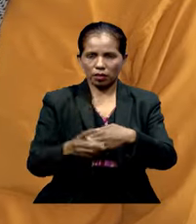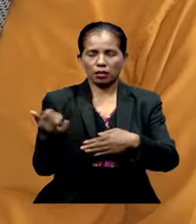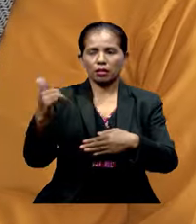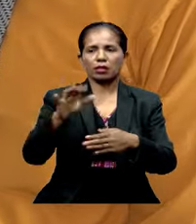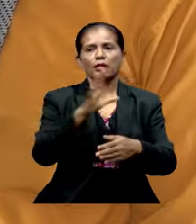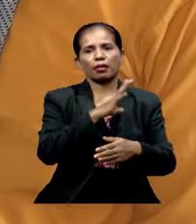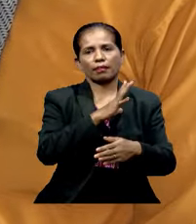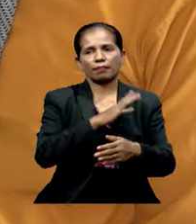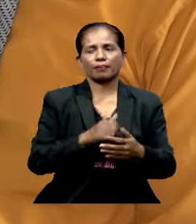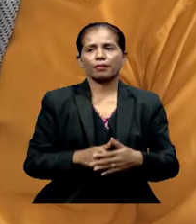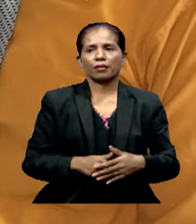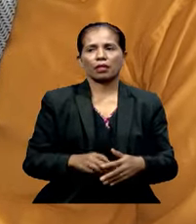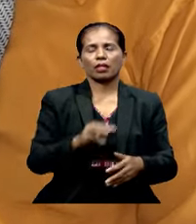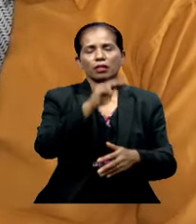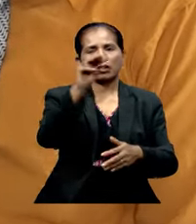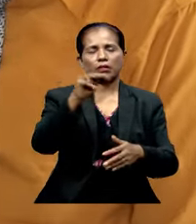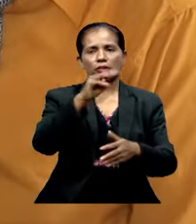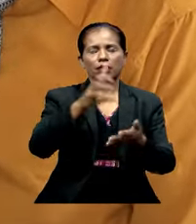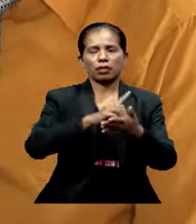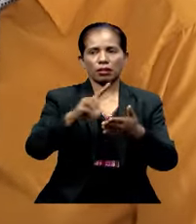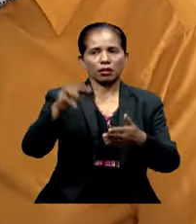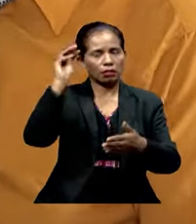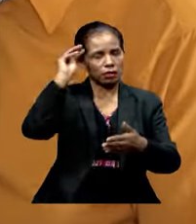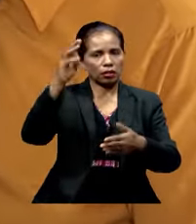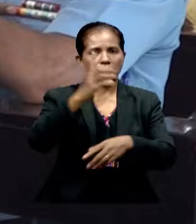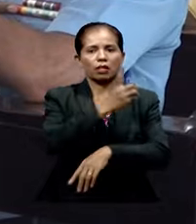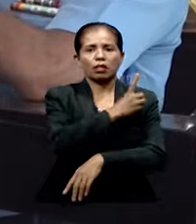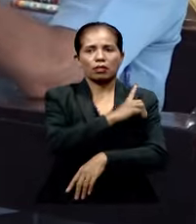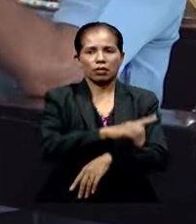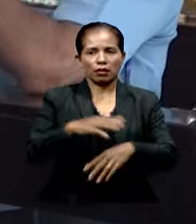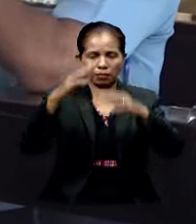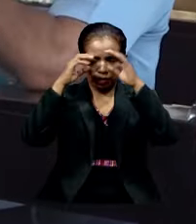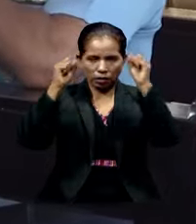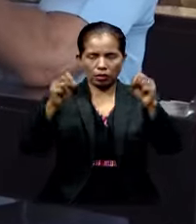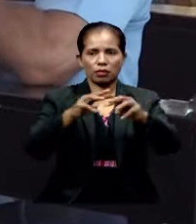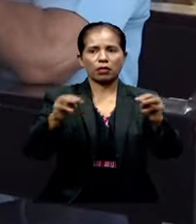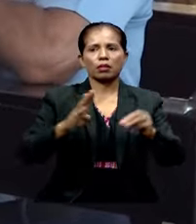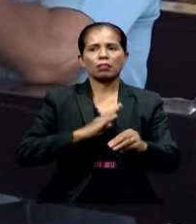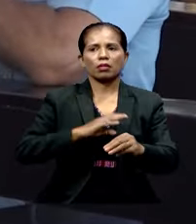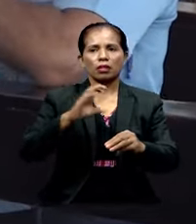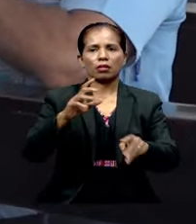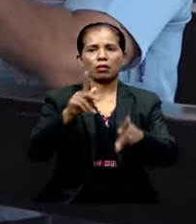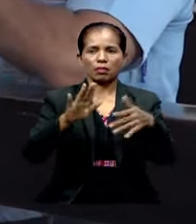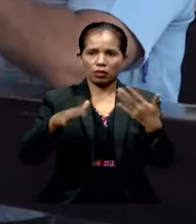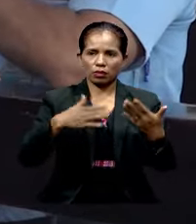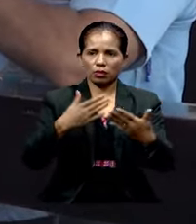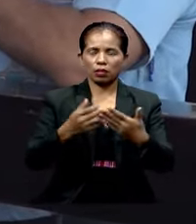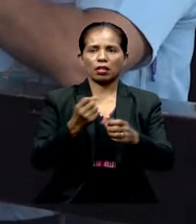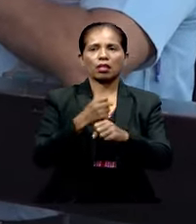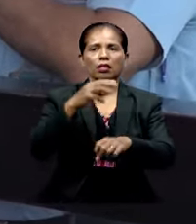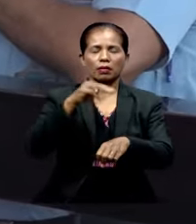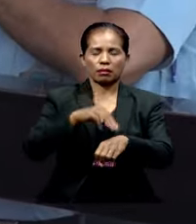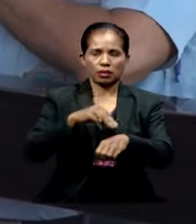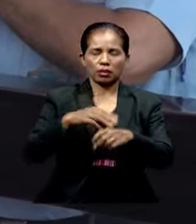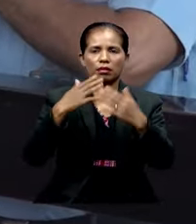rei. Antes da segunda semana, né? Ministro de Defesa, Presidente do Conselho Veterano Município Bocau, na comunidade Sira, halau missa